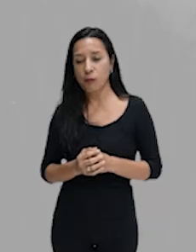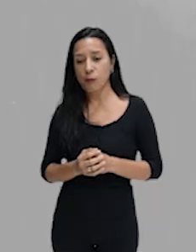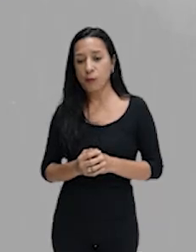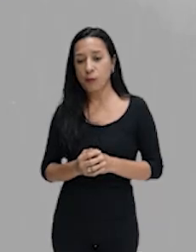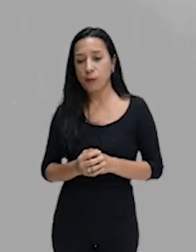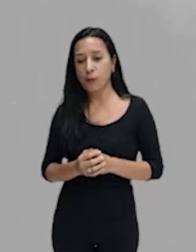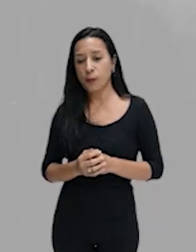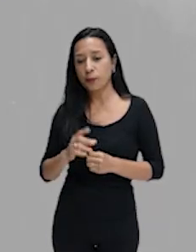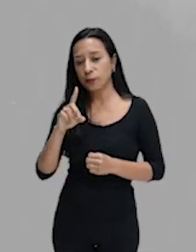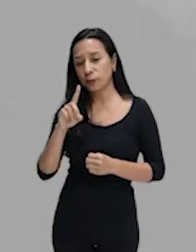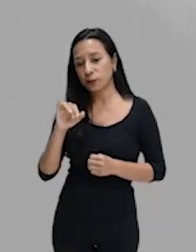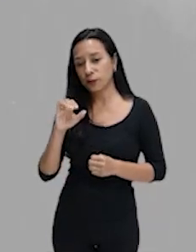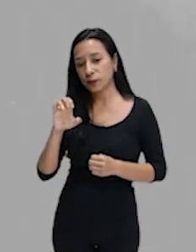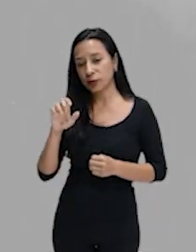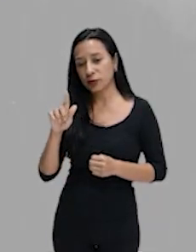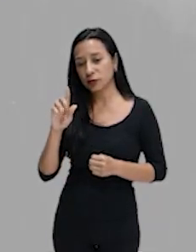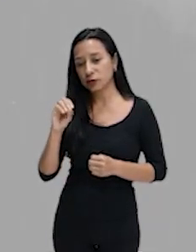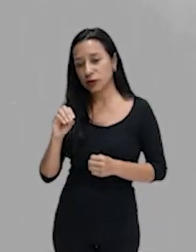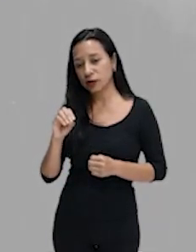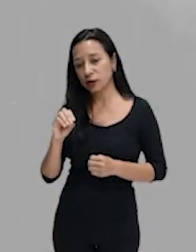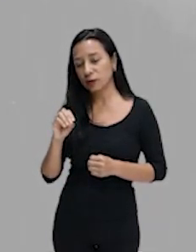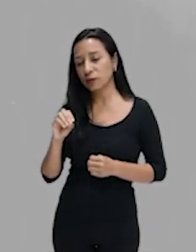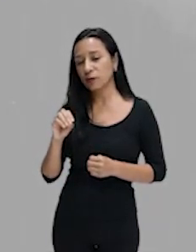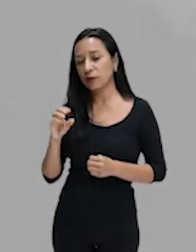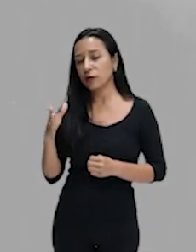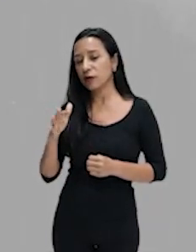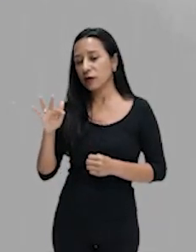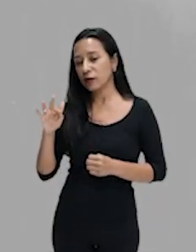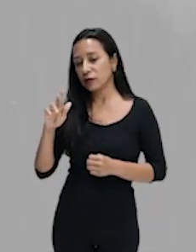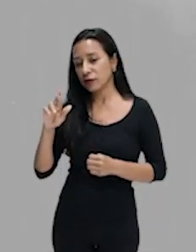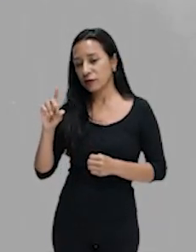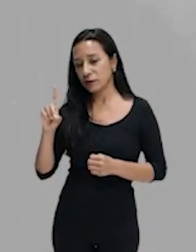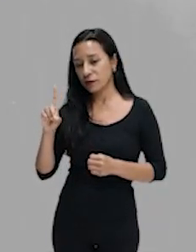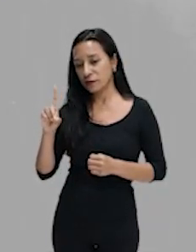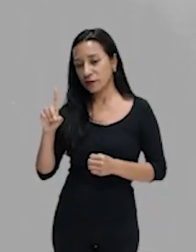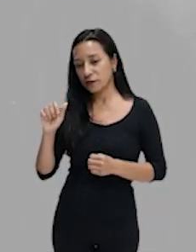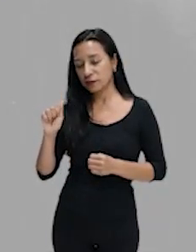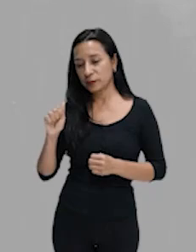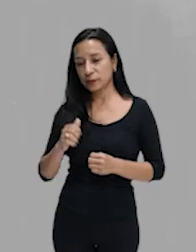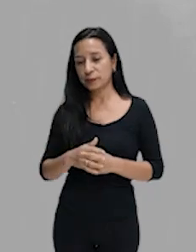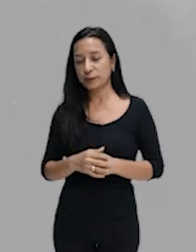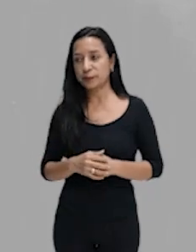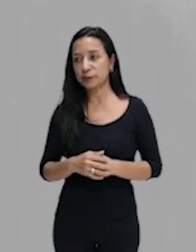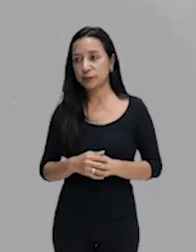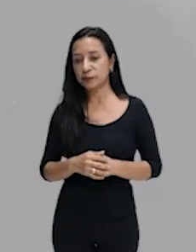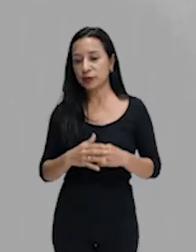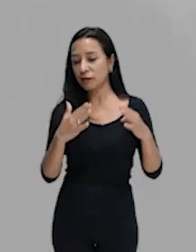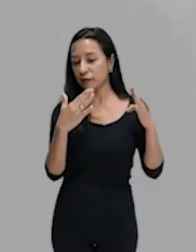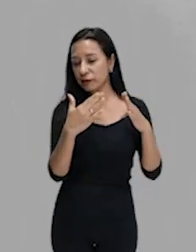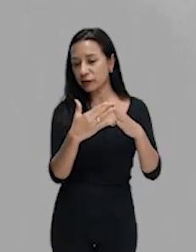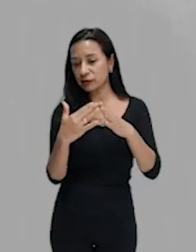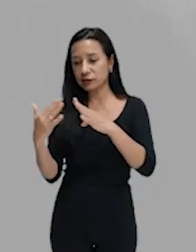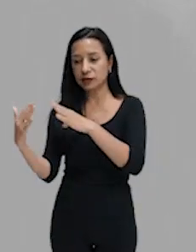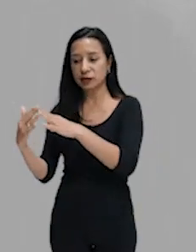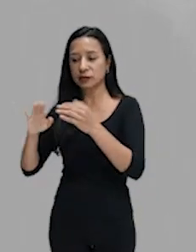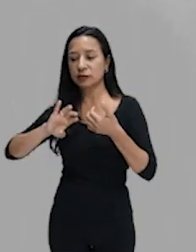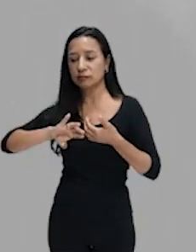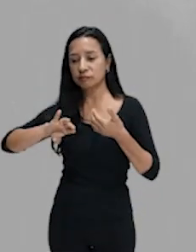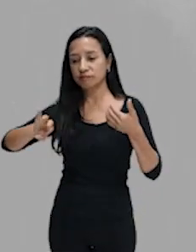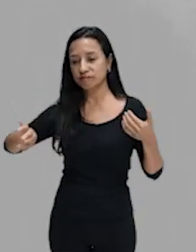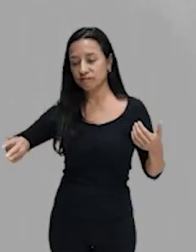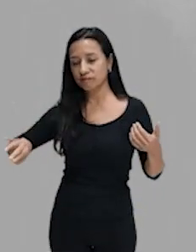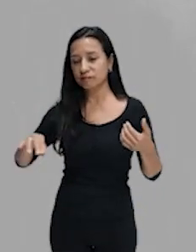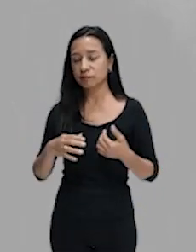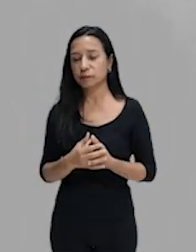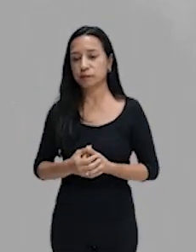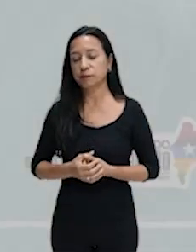e Frida Kahlo, cada um no seu quadrado, como a gente costuma brincar, né? Então, cada casa com as suas